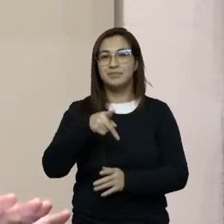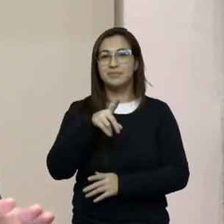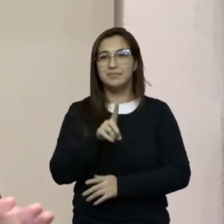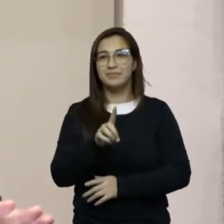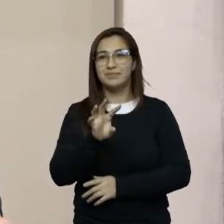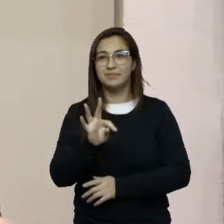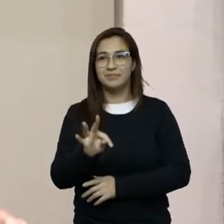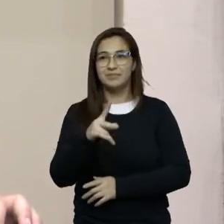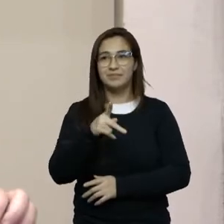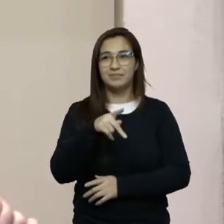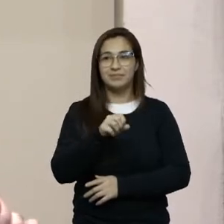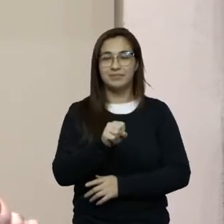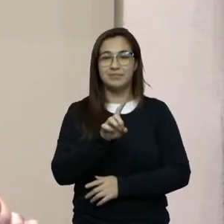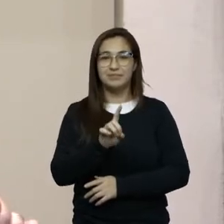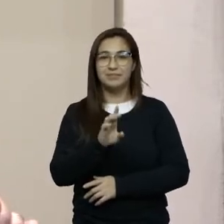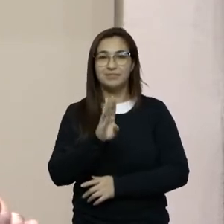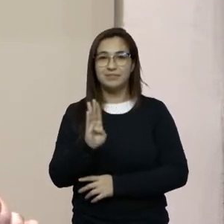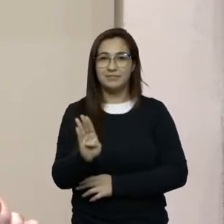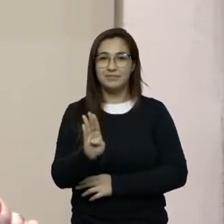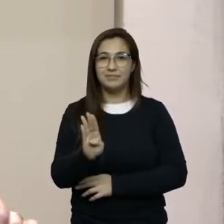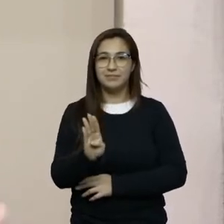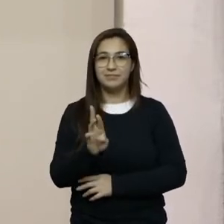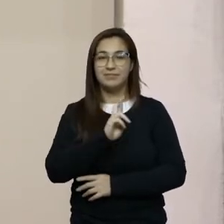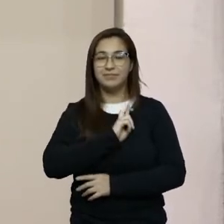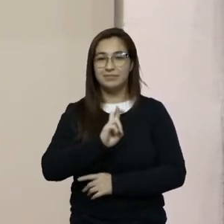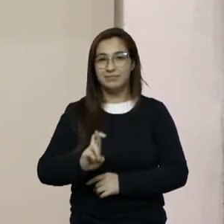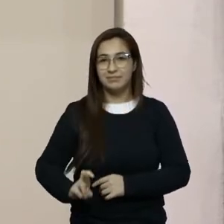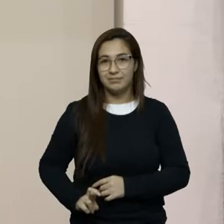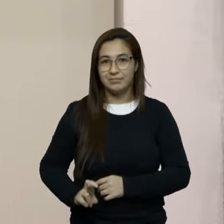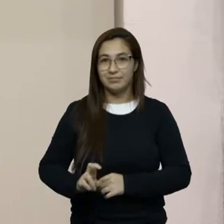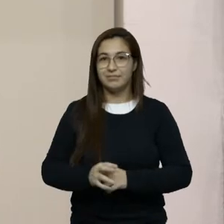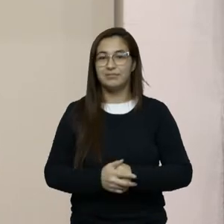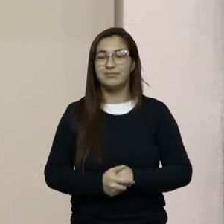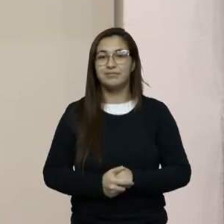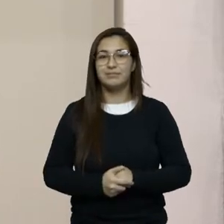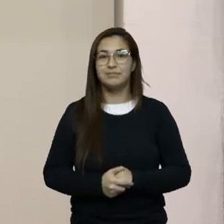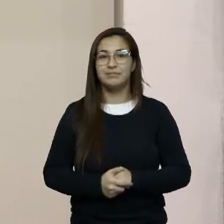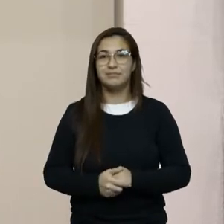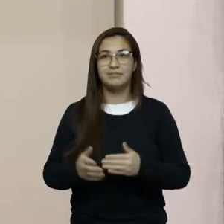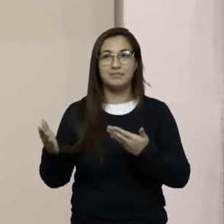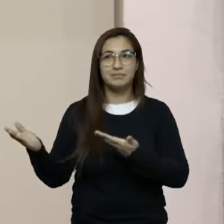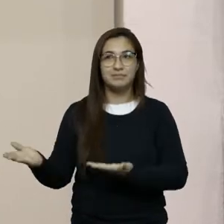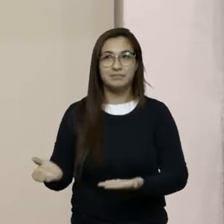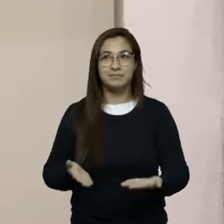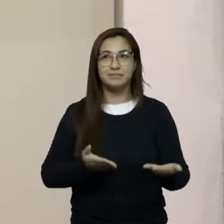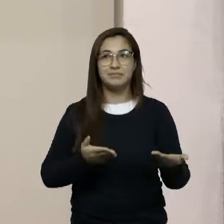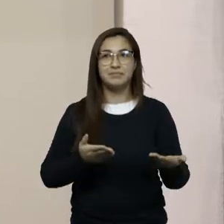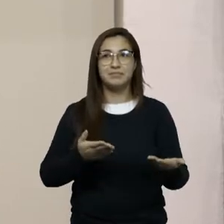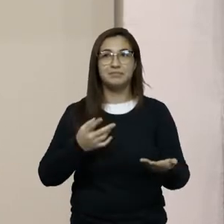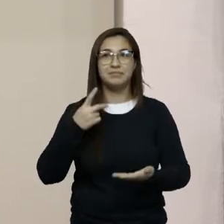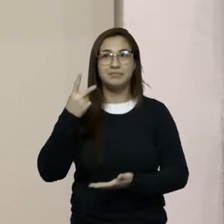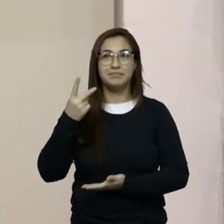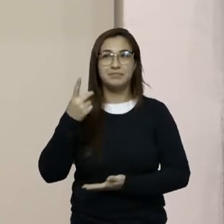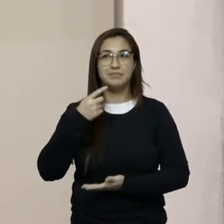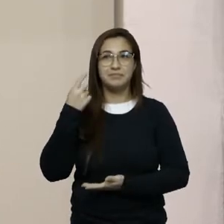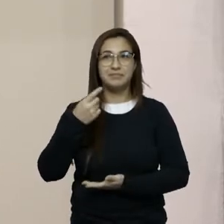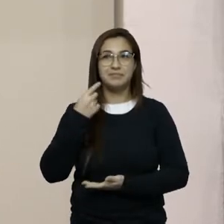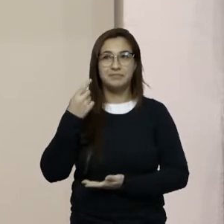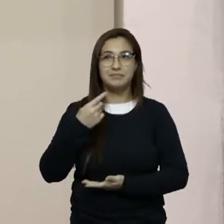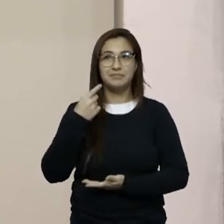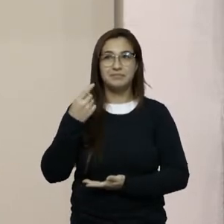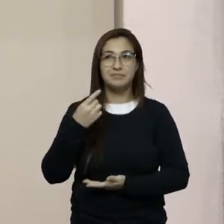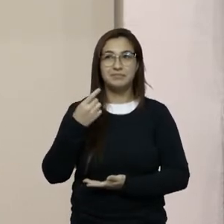PSDB e republicanos com a palavra o deputado Marcos